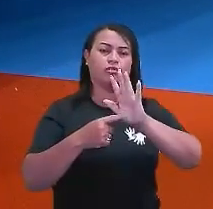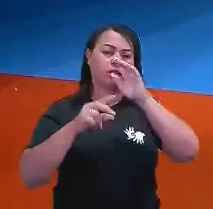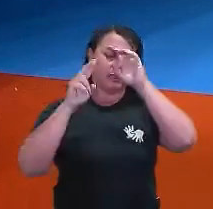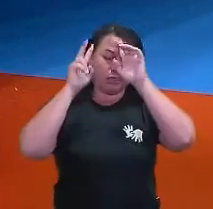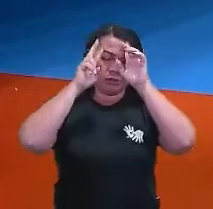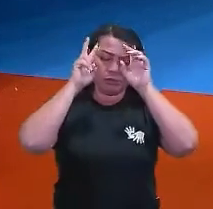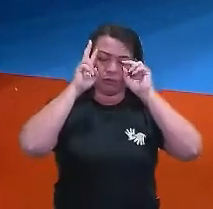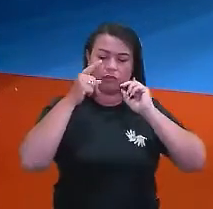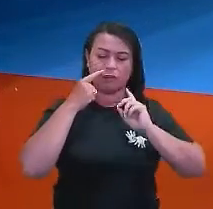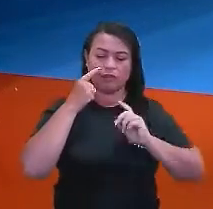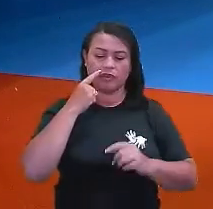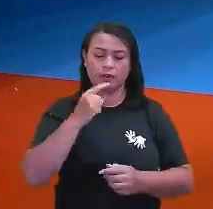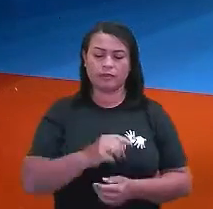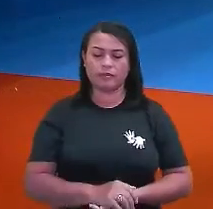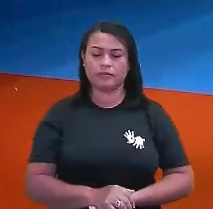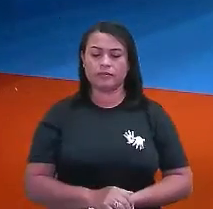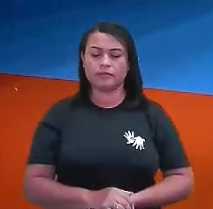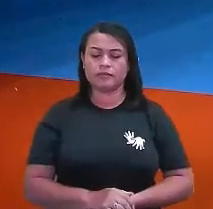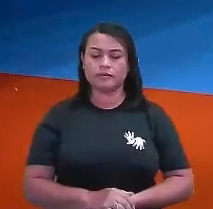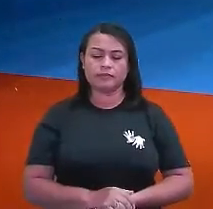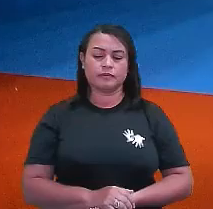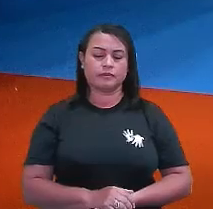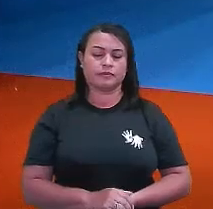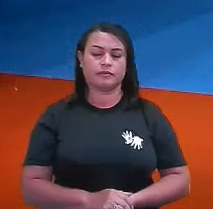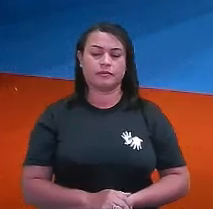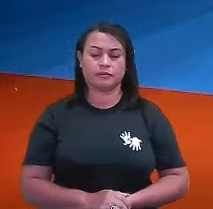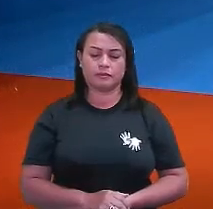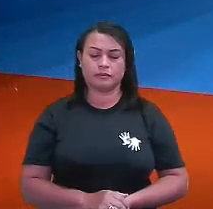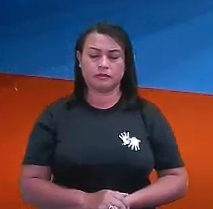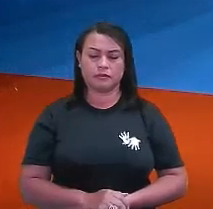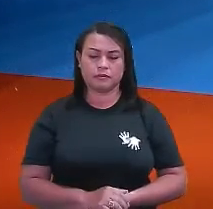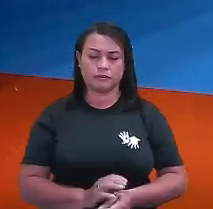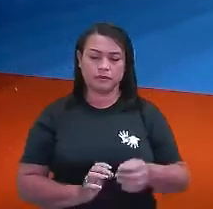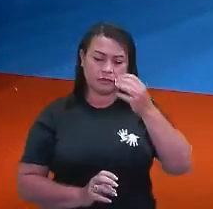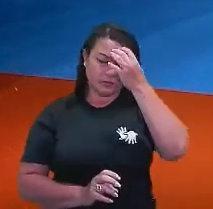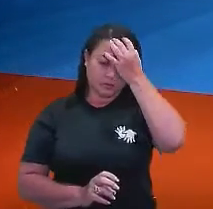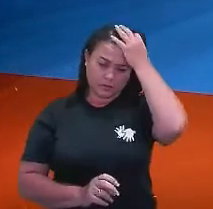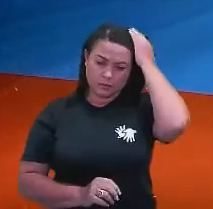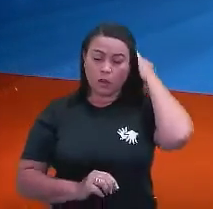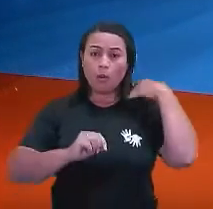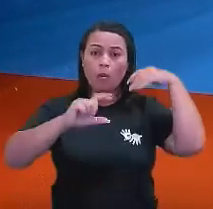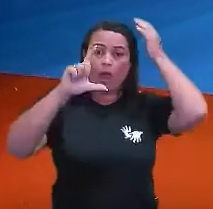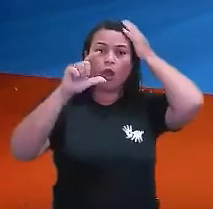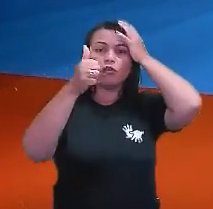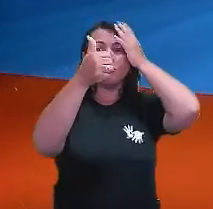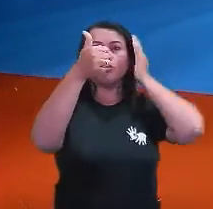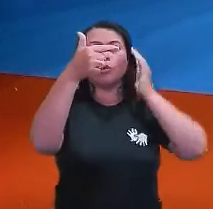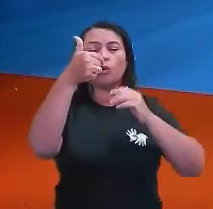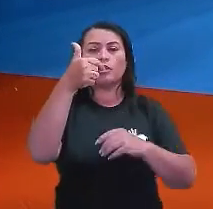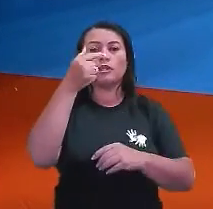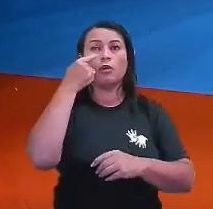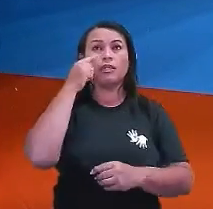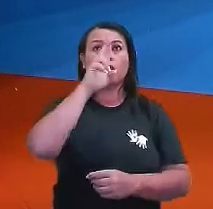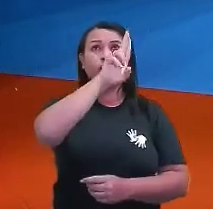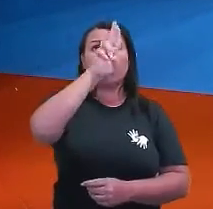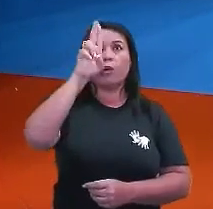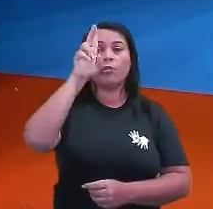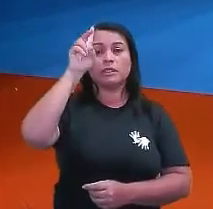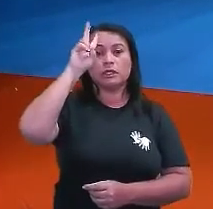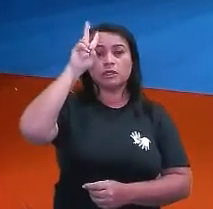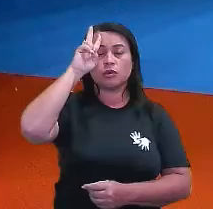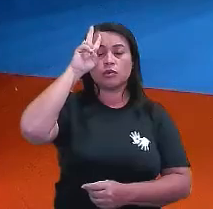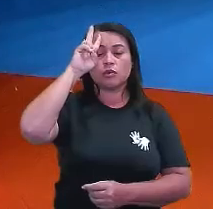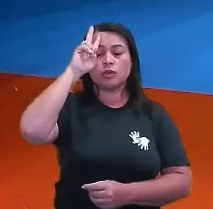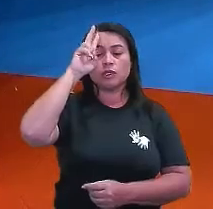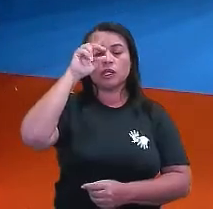segunda-feira. Então, vou lá na segunda-feira e vejo, ó, o maior foi 12 e o menor foi 8. E aí,